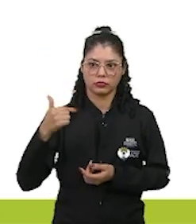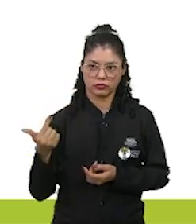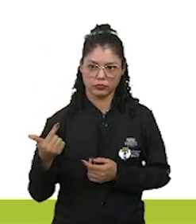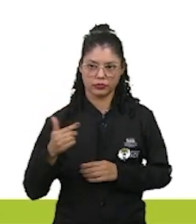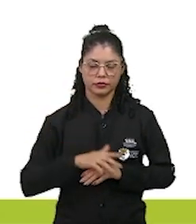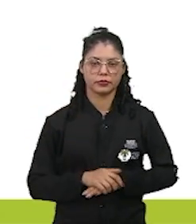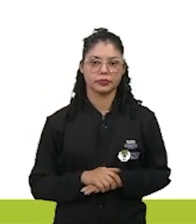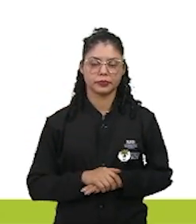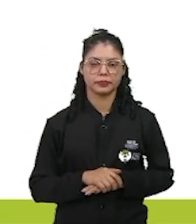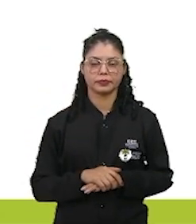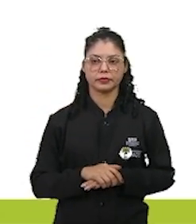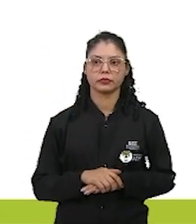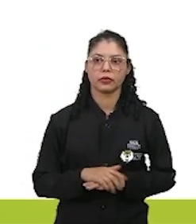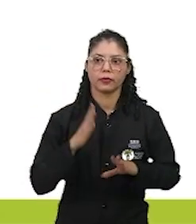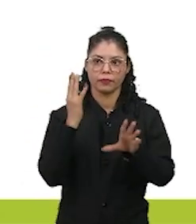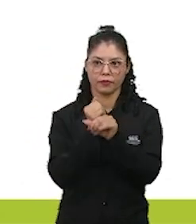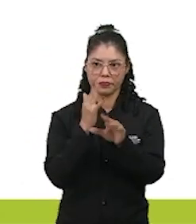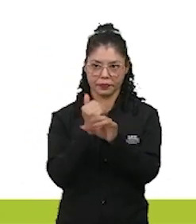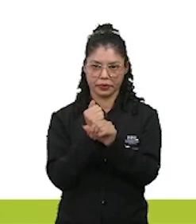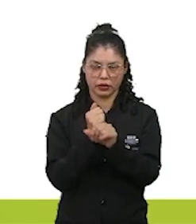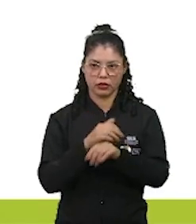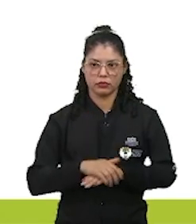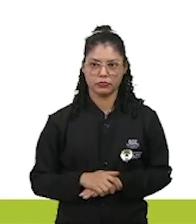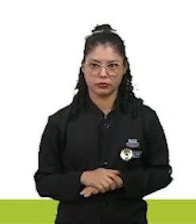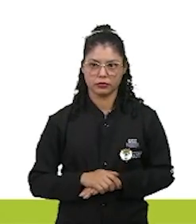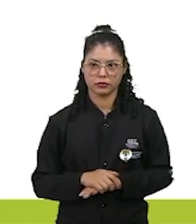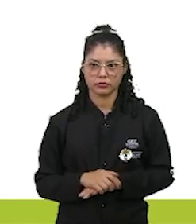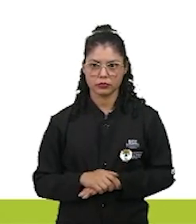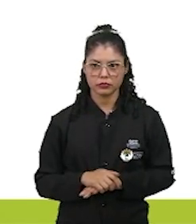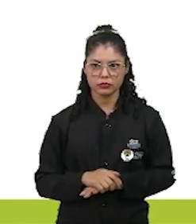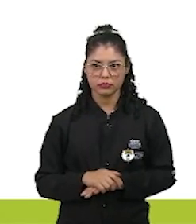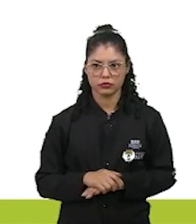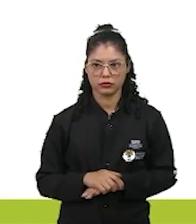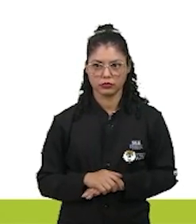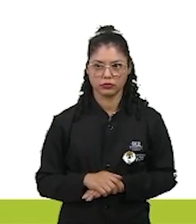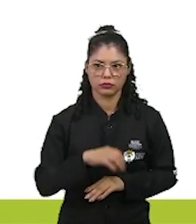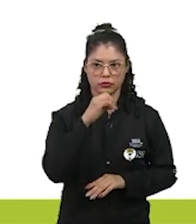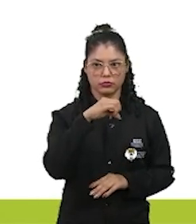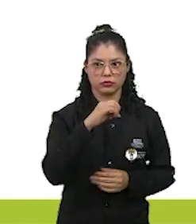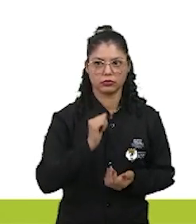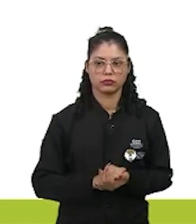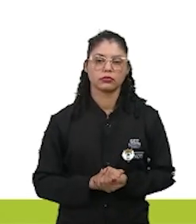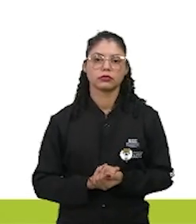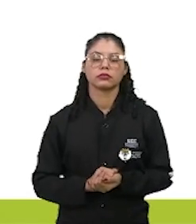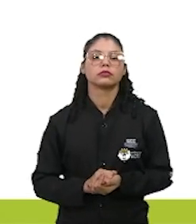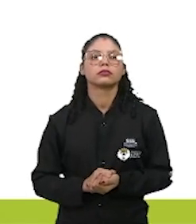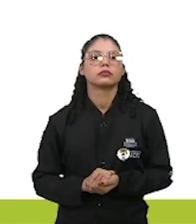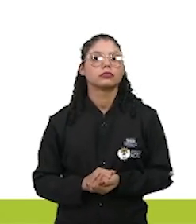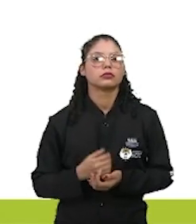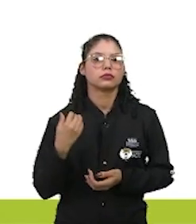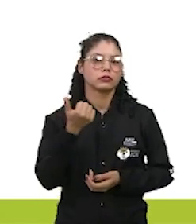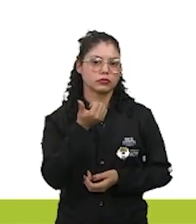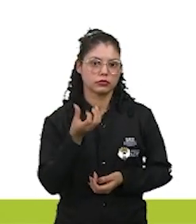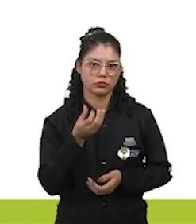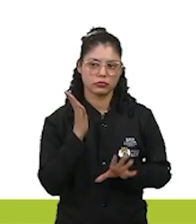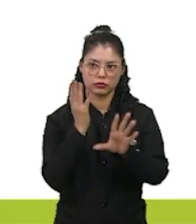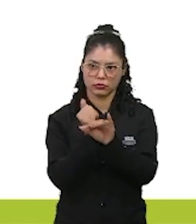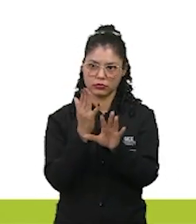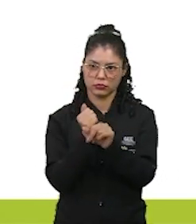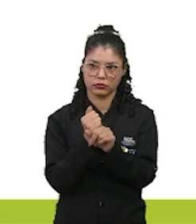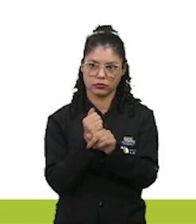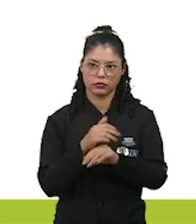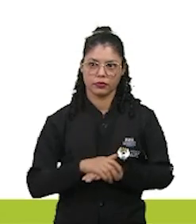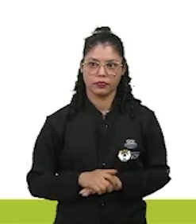da outra, tá? Se eu somar os valores aqui, ó, levar o 3 ao quadrado dá 9, levar o 4 ao quadrado dá 16.